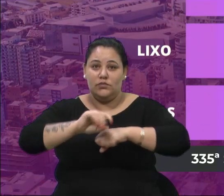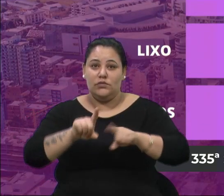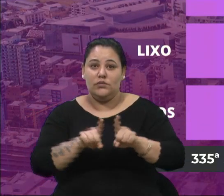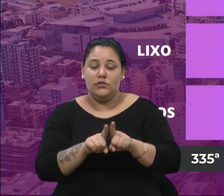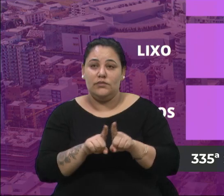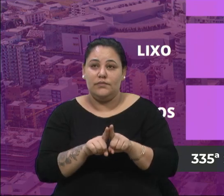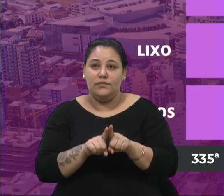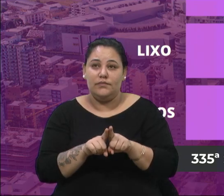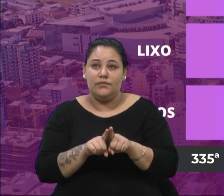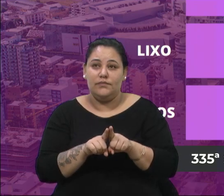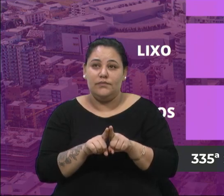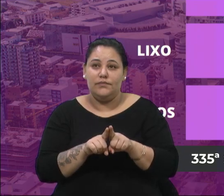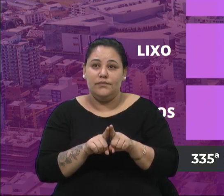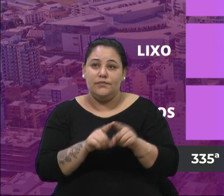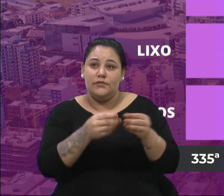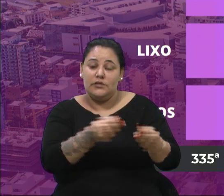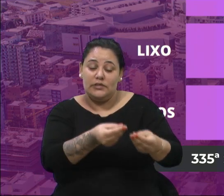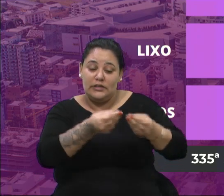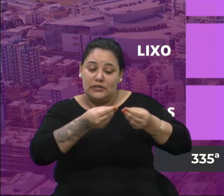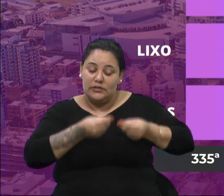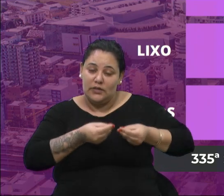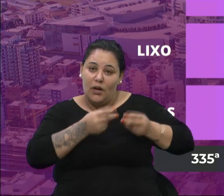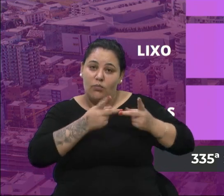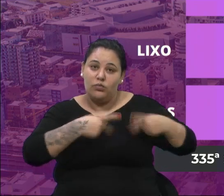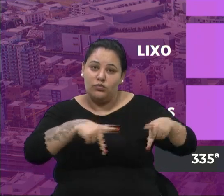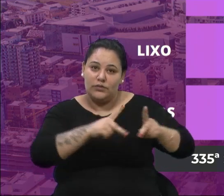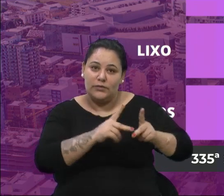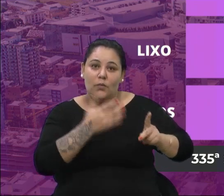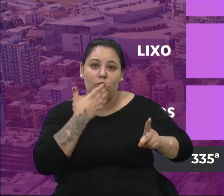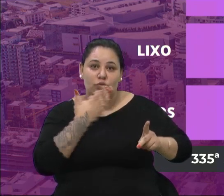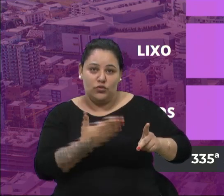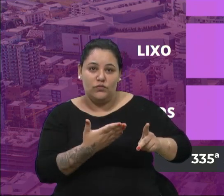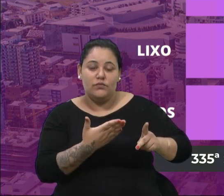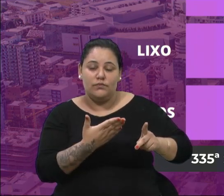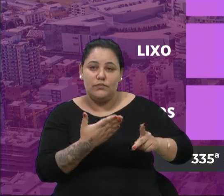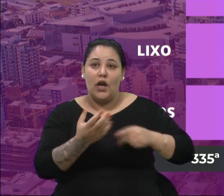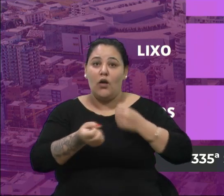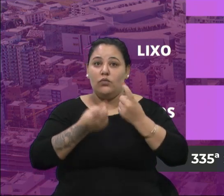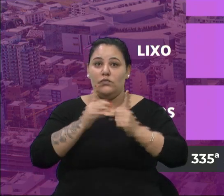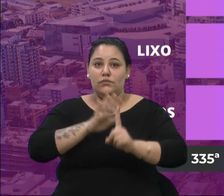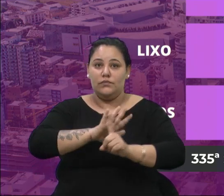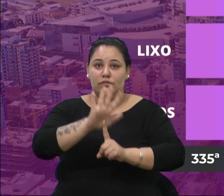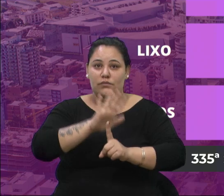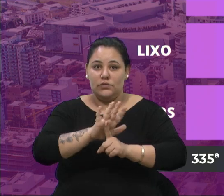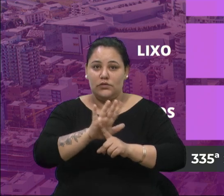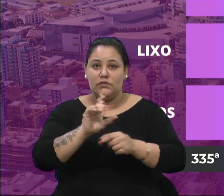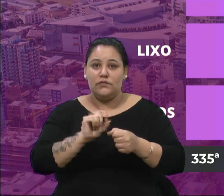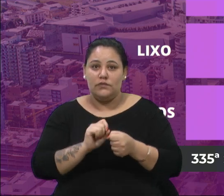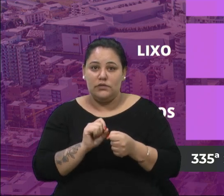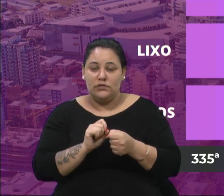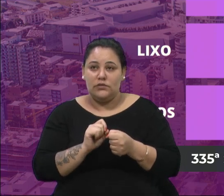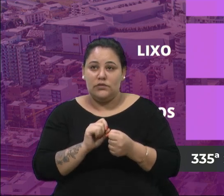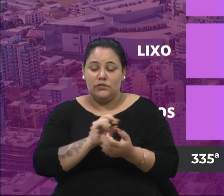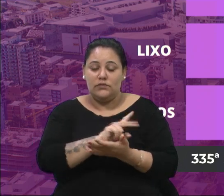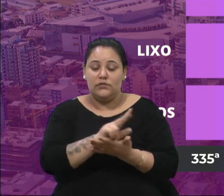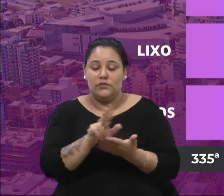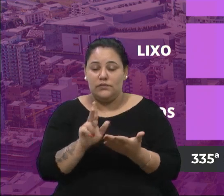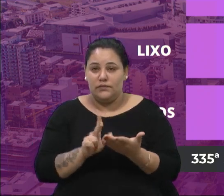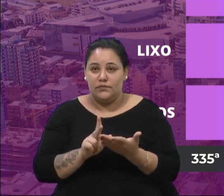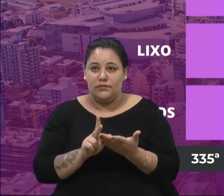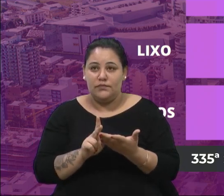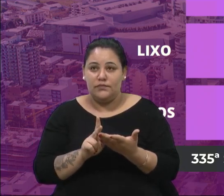foram trazidas pela população, algumas demandas que se fez nos diversos, a gente pode ver